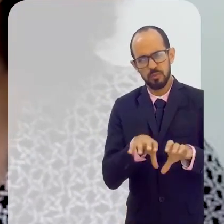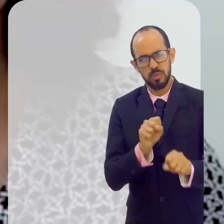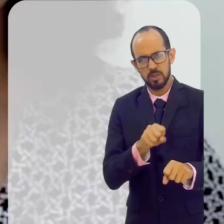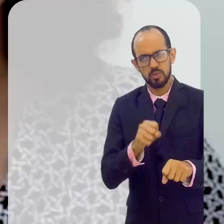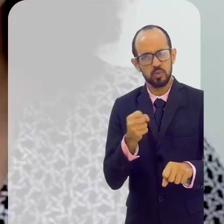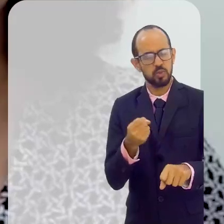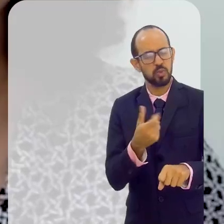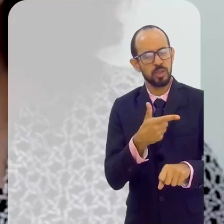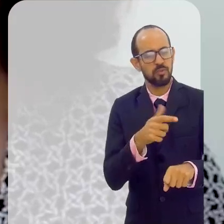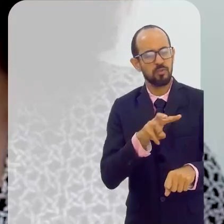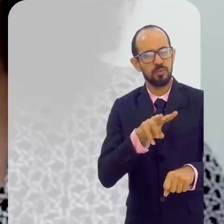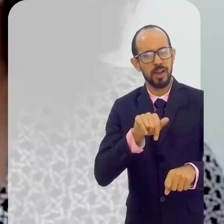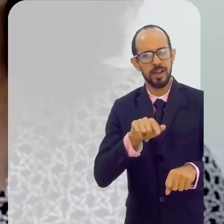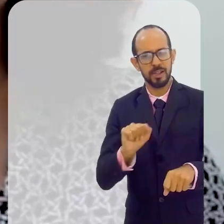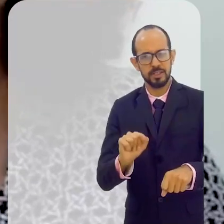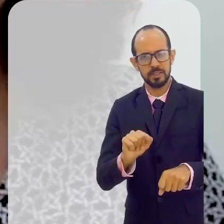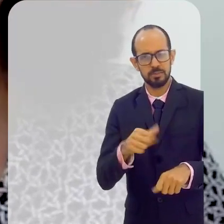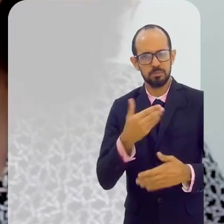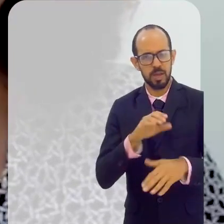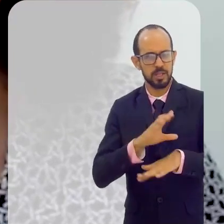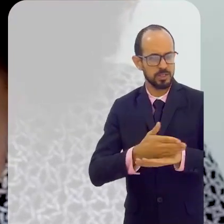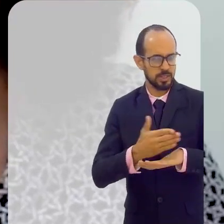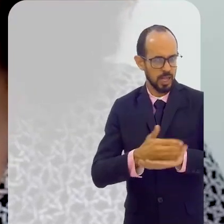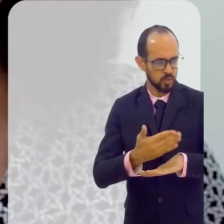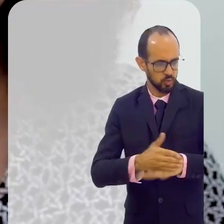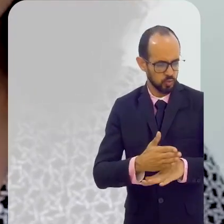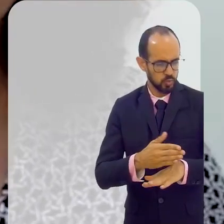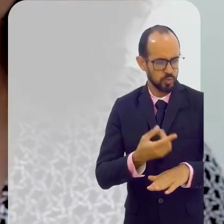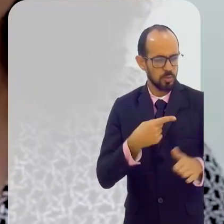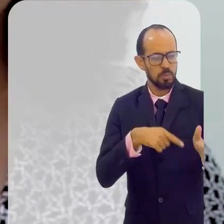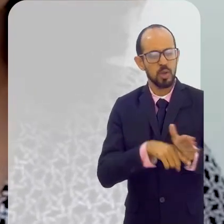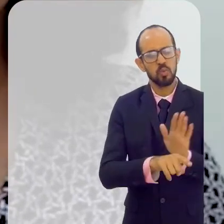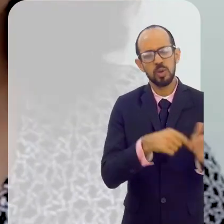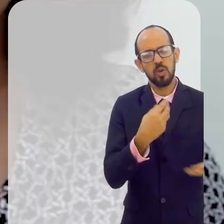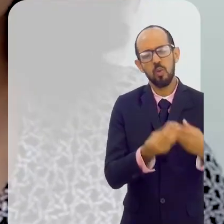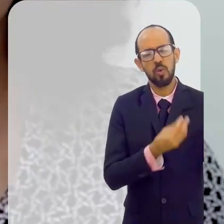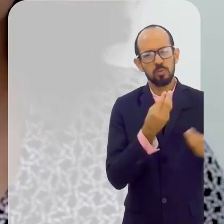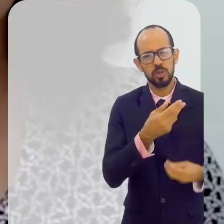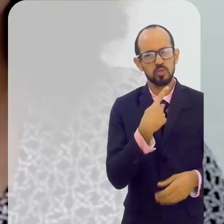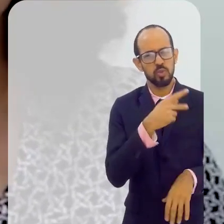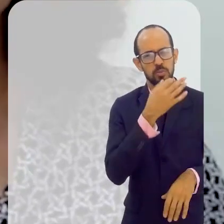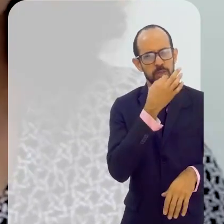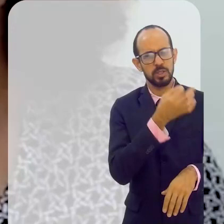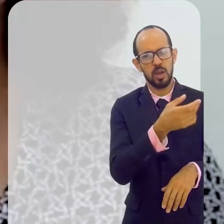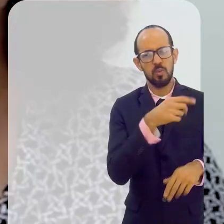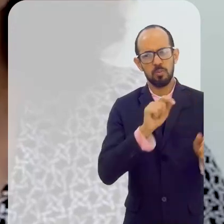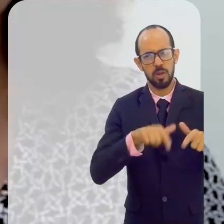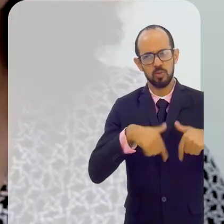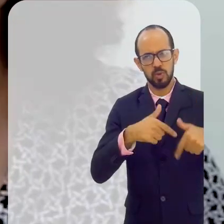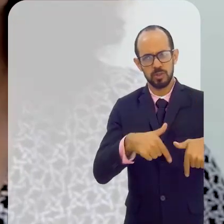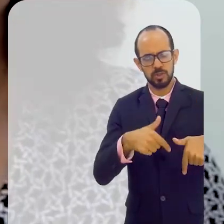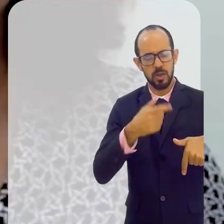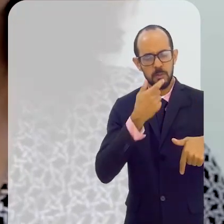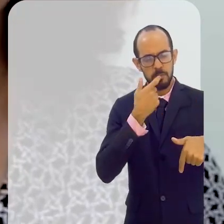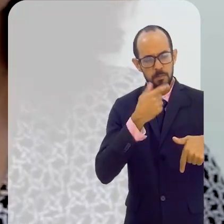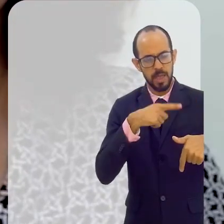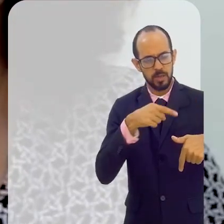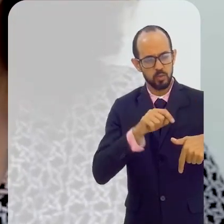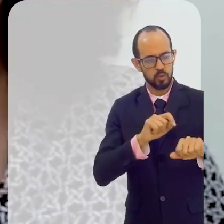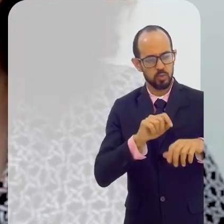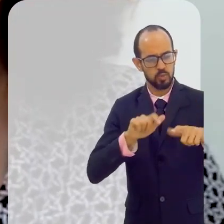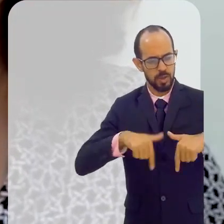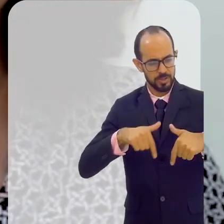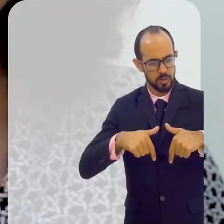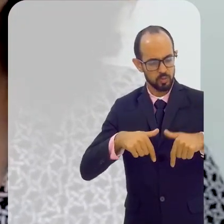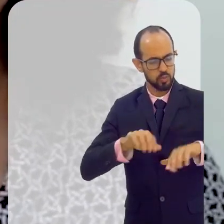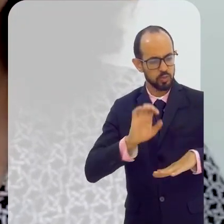para fazer, por exemplo, residências, etc. Como, na sua opinião, uma atuação mais próxima do Estado, por